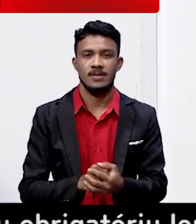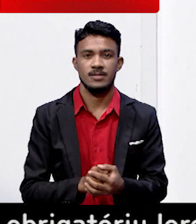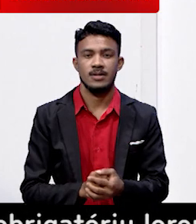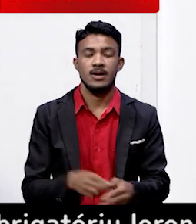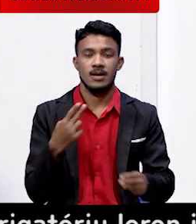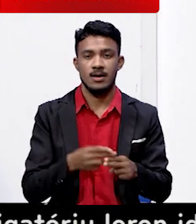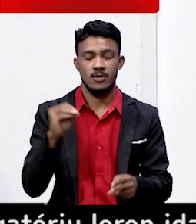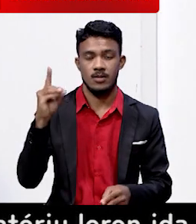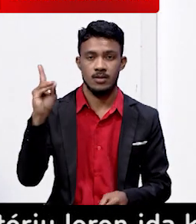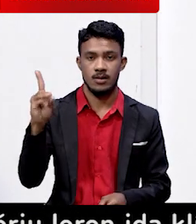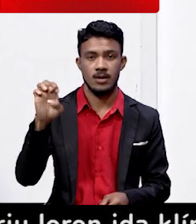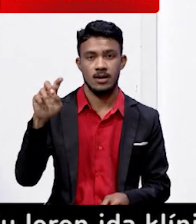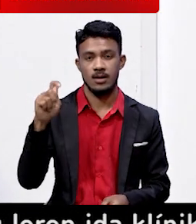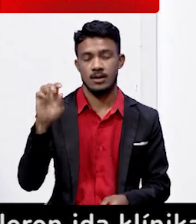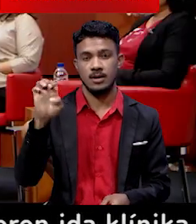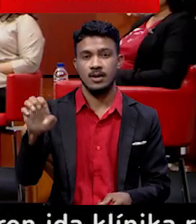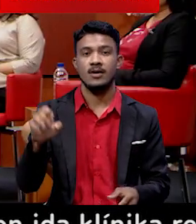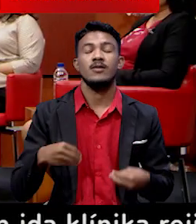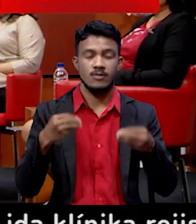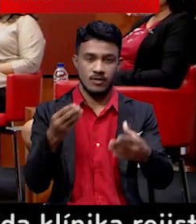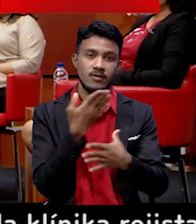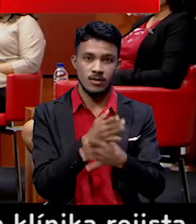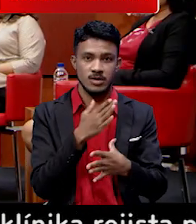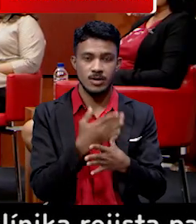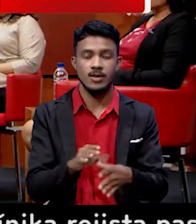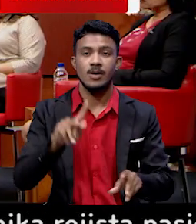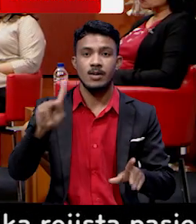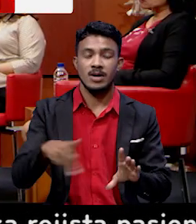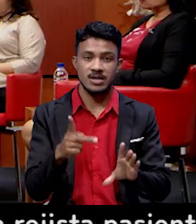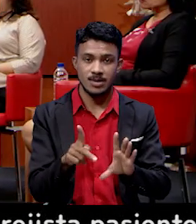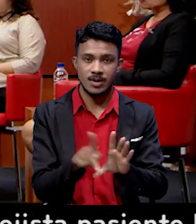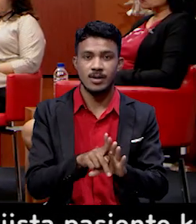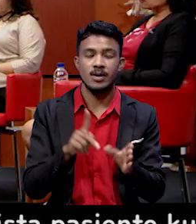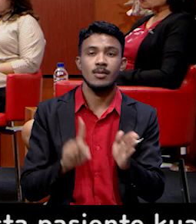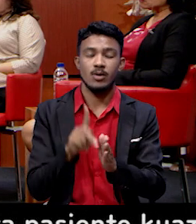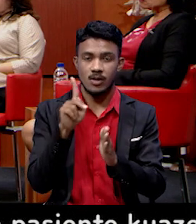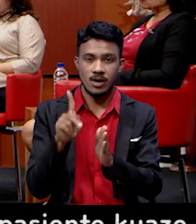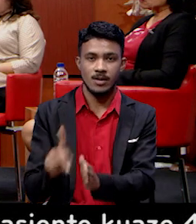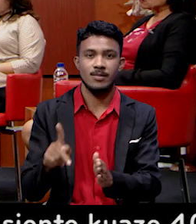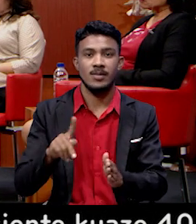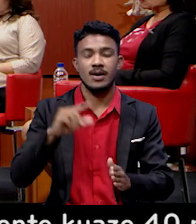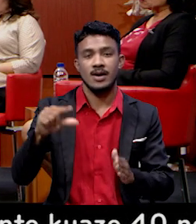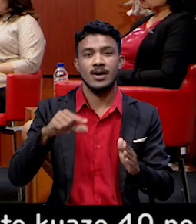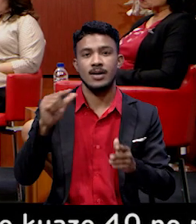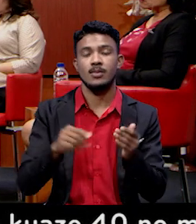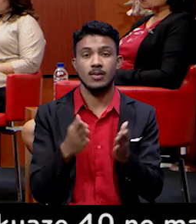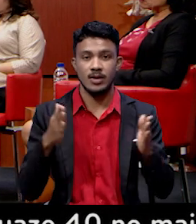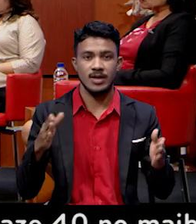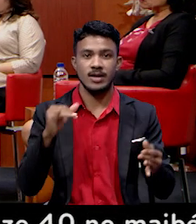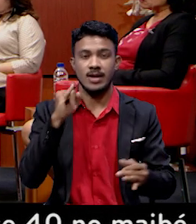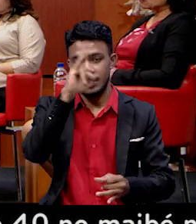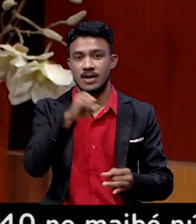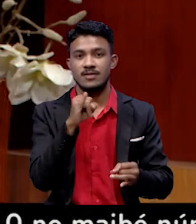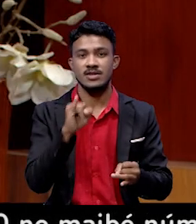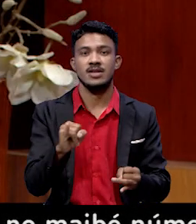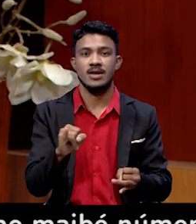Odete hatou informação ne Oenhira participa e a programa Grande Entrevista, onde responde ba preocupação pública união nebe durante